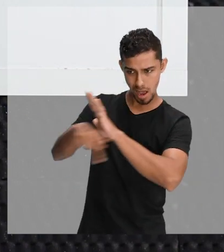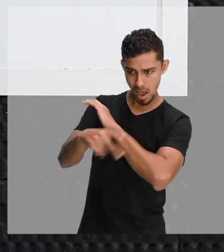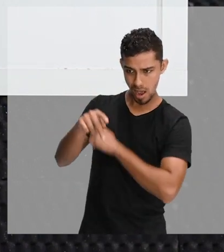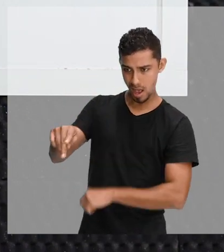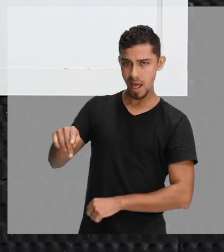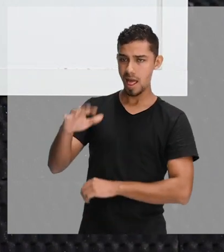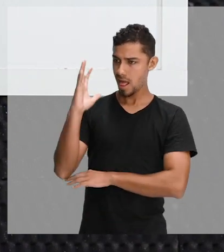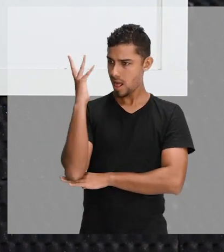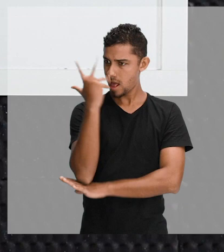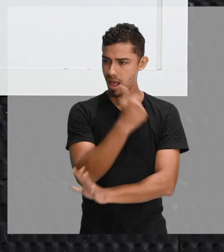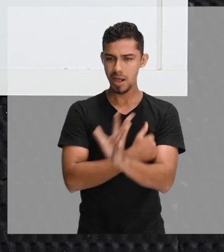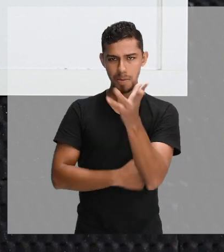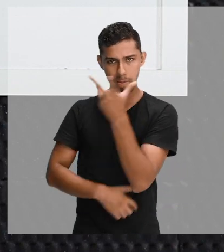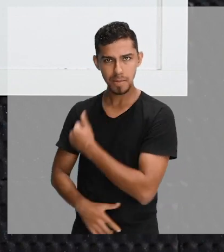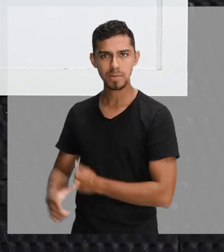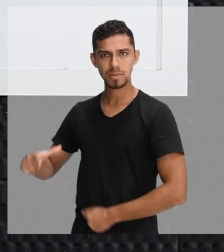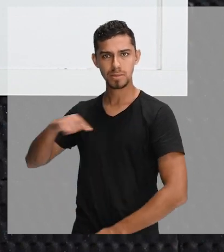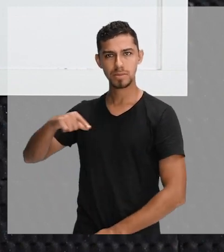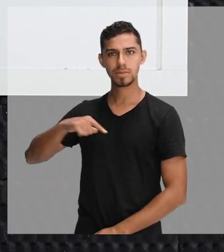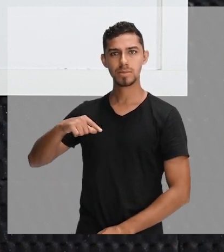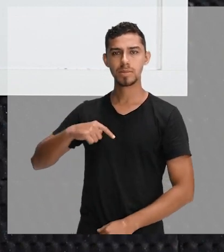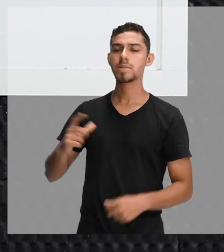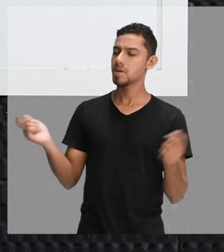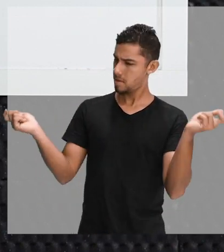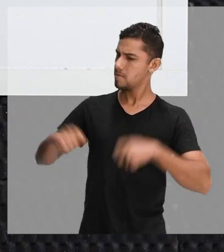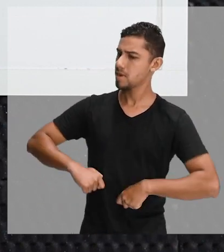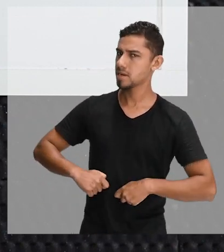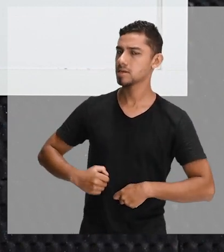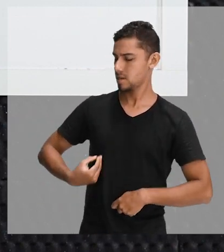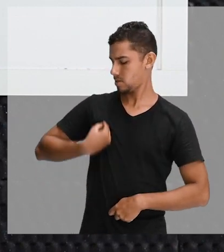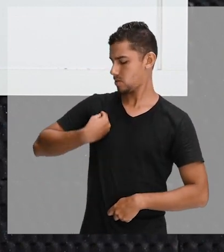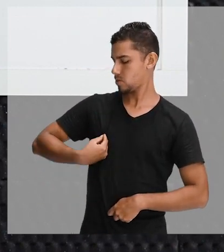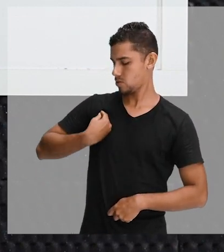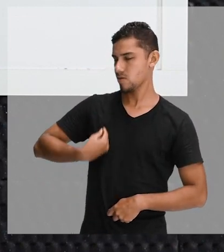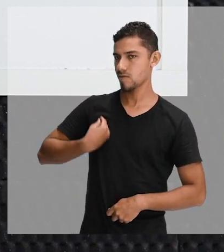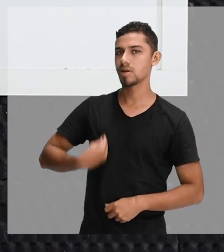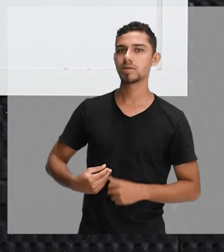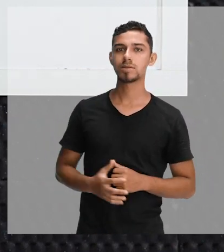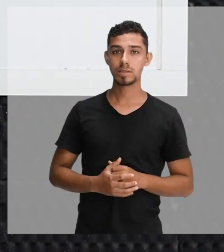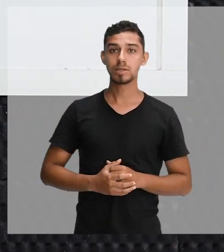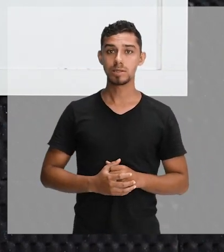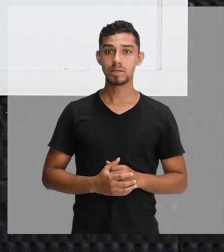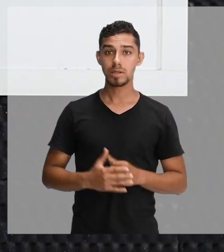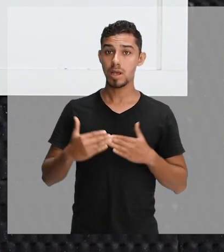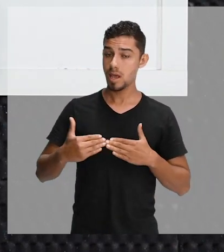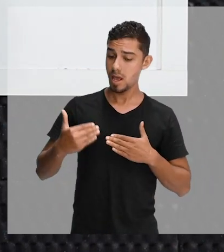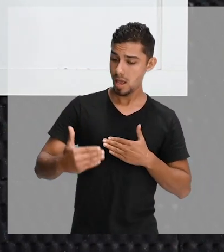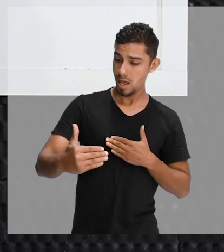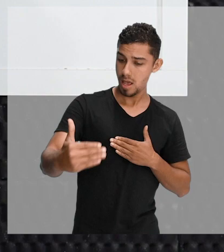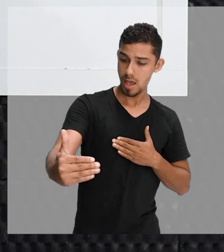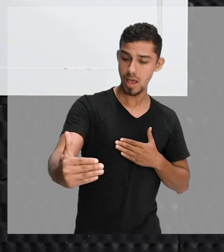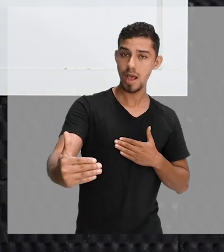vai estar este ser humano e que ele precisa da sua felicidade. E é a